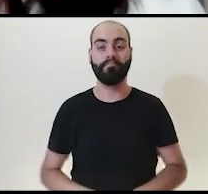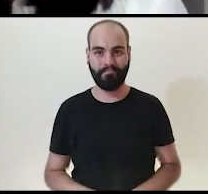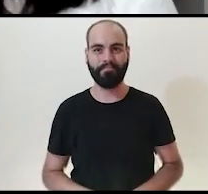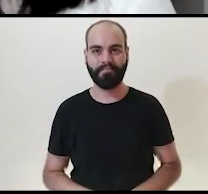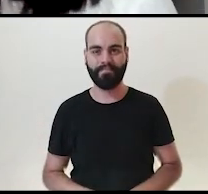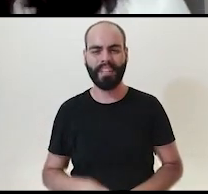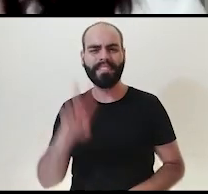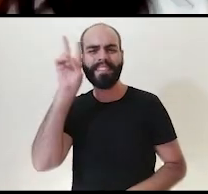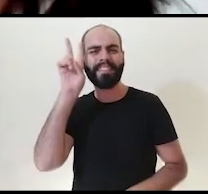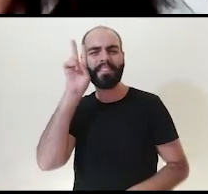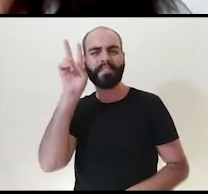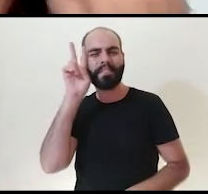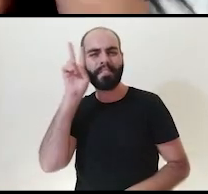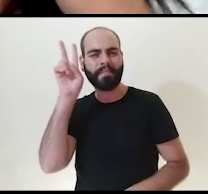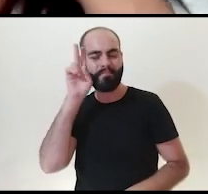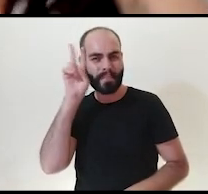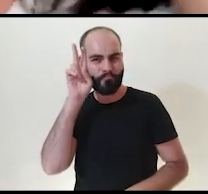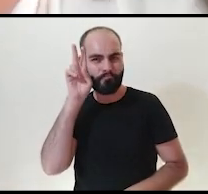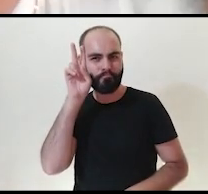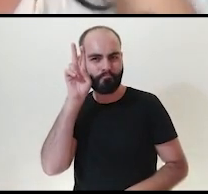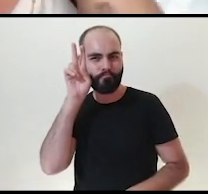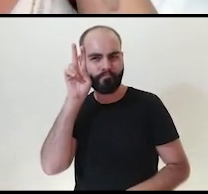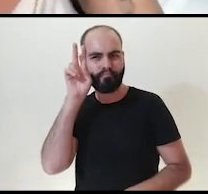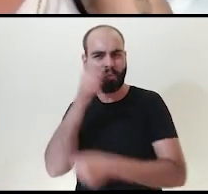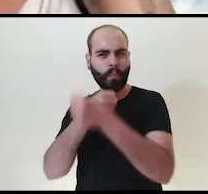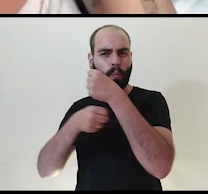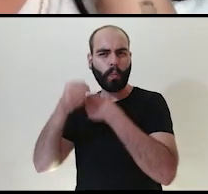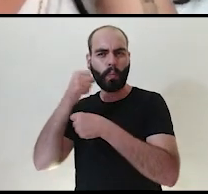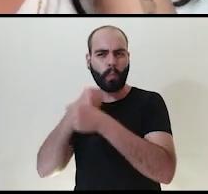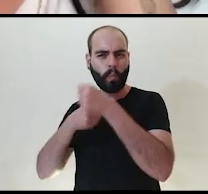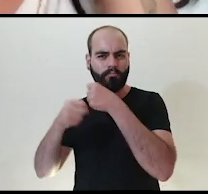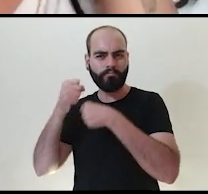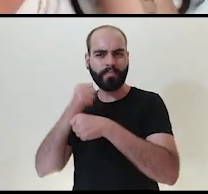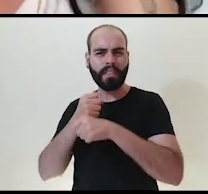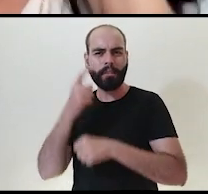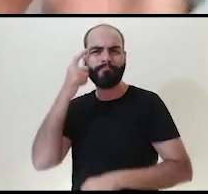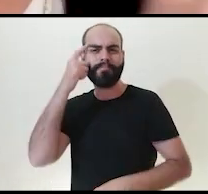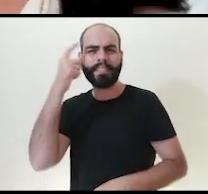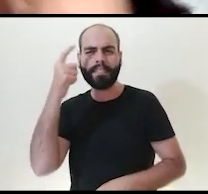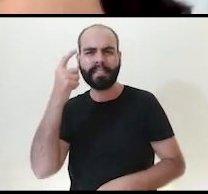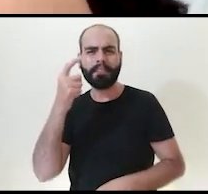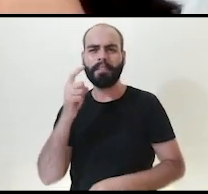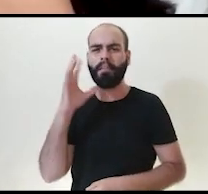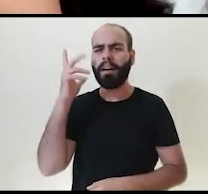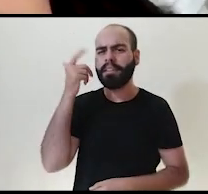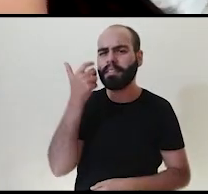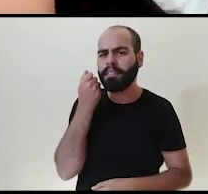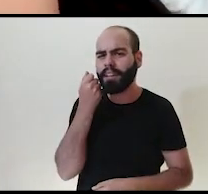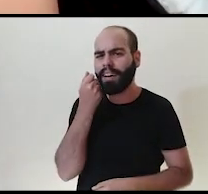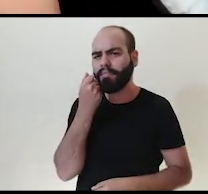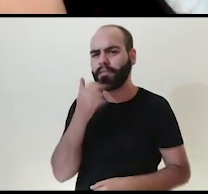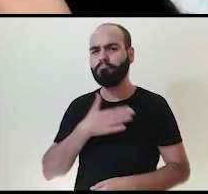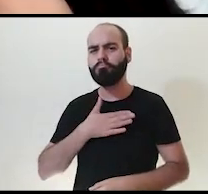aqui lembrando de todas as vezes, inclusive, há uns anos atrás, eu achei que meu celular tava. Eu sempre achava que meu celular ia